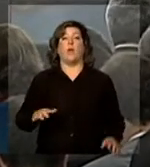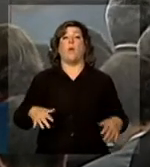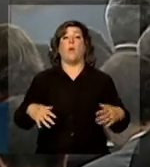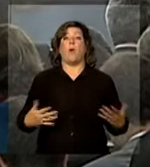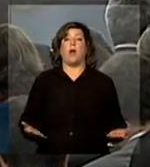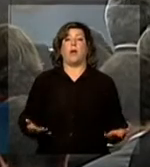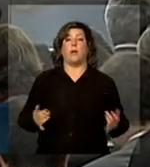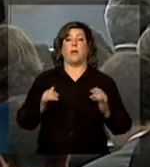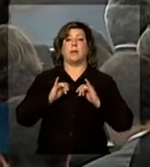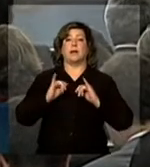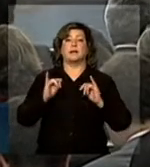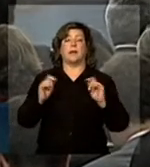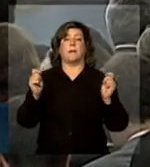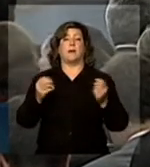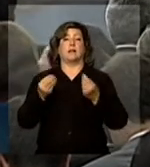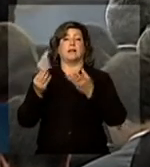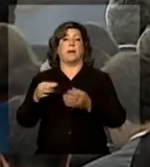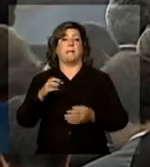dada para o mercado financeiro?